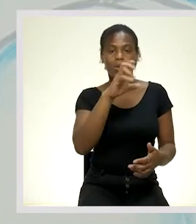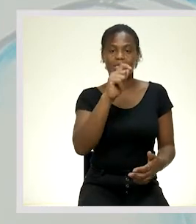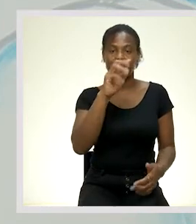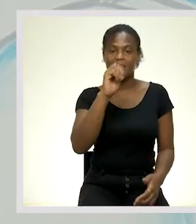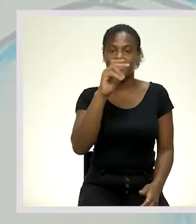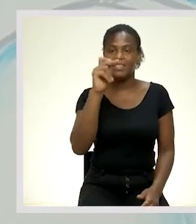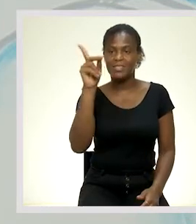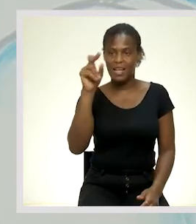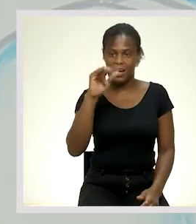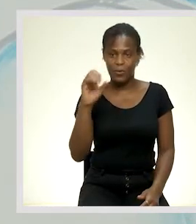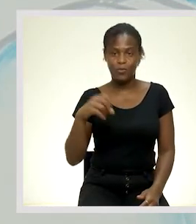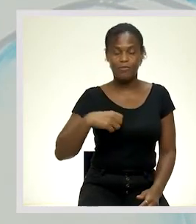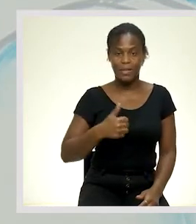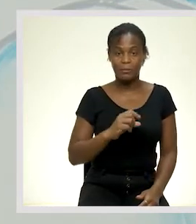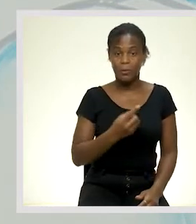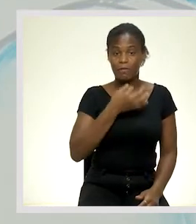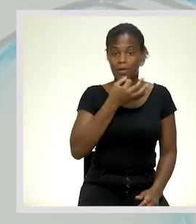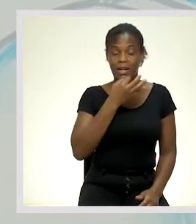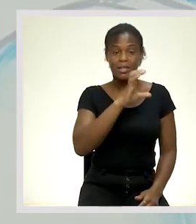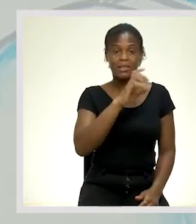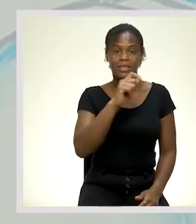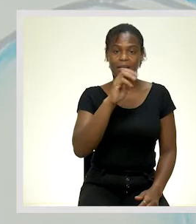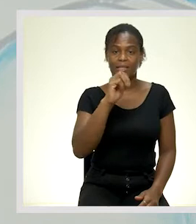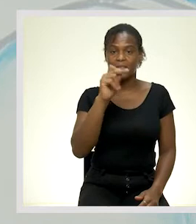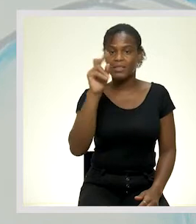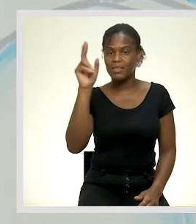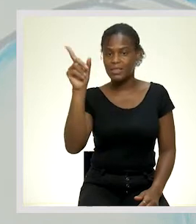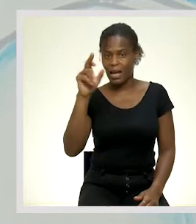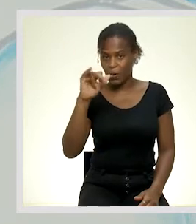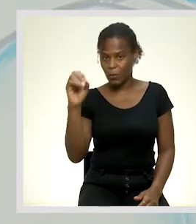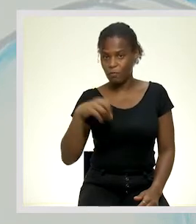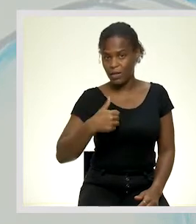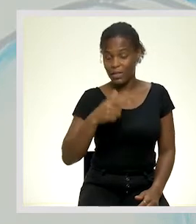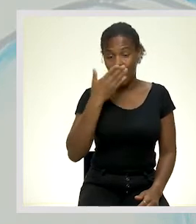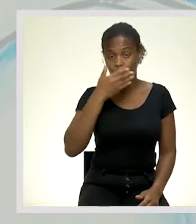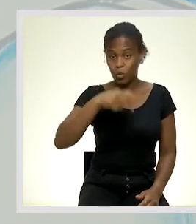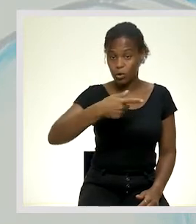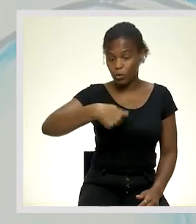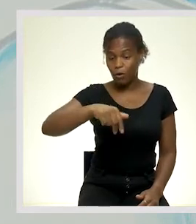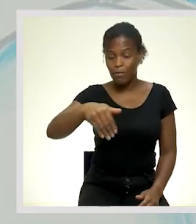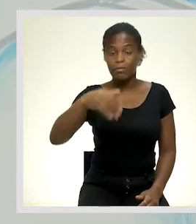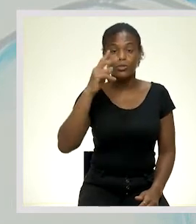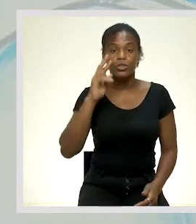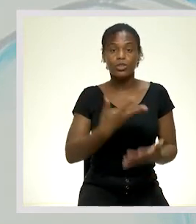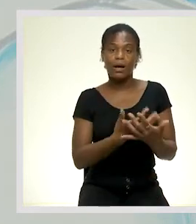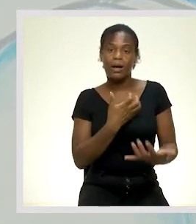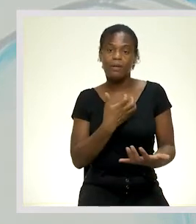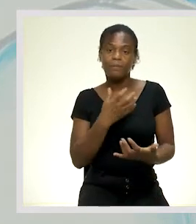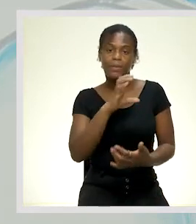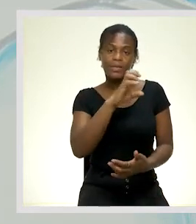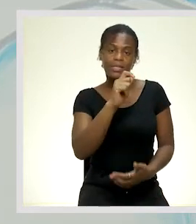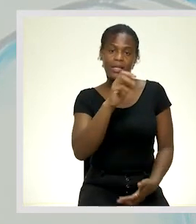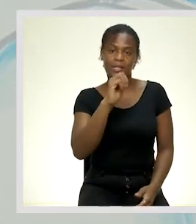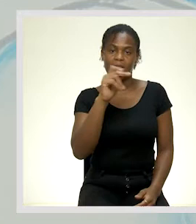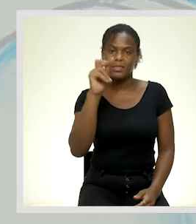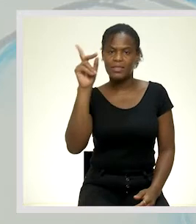Cesário Verde. Por falar em Cesário Verde, nós, na nossa aula de hoje, vamos precisamente destacar